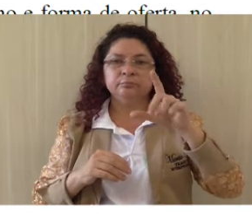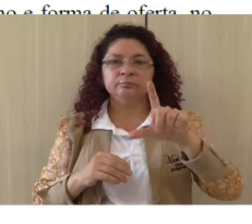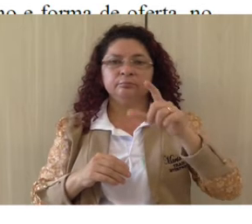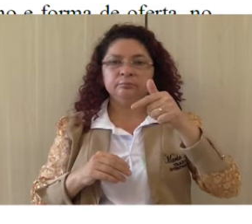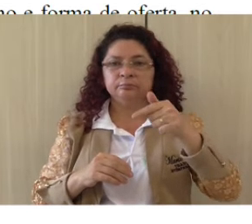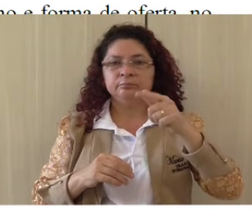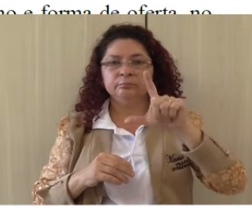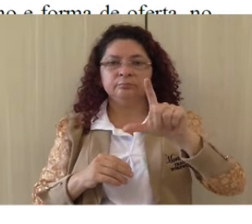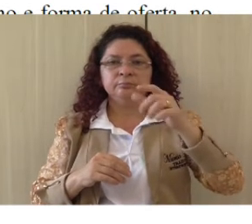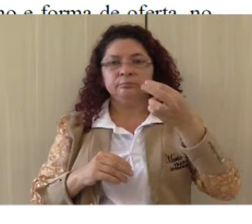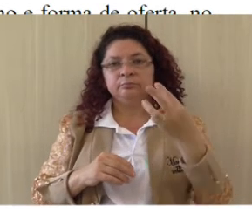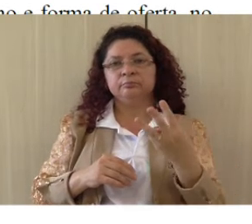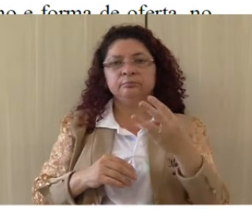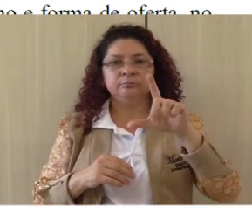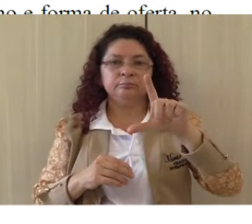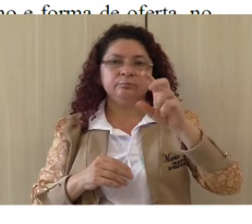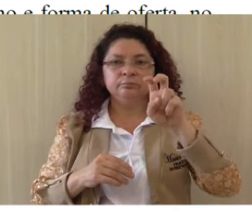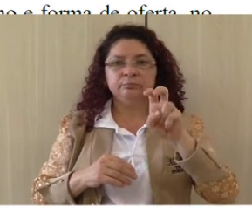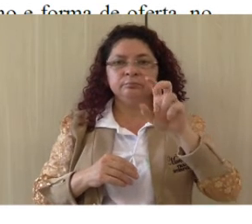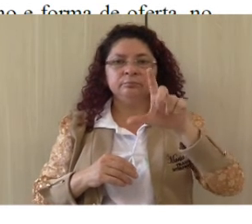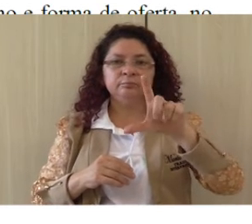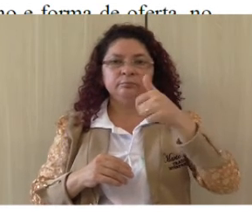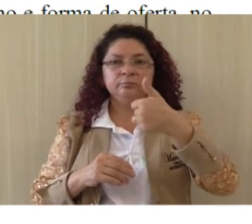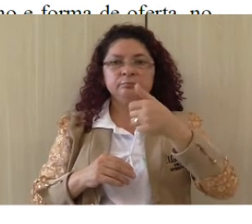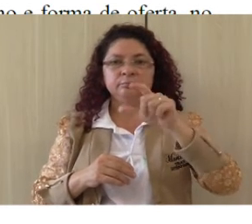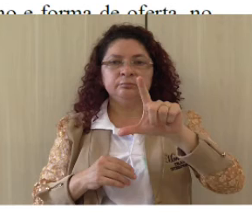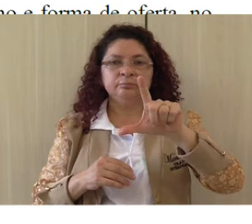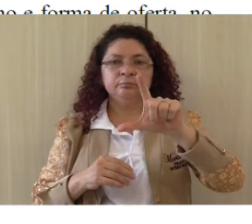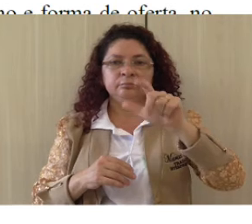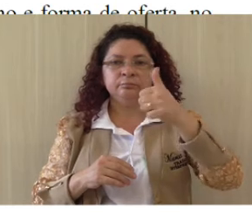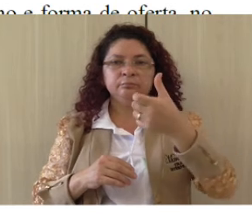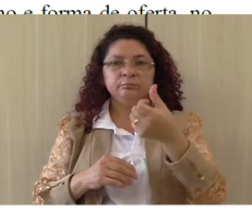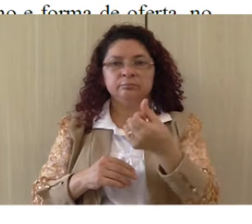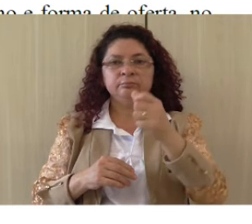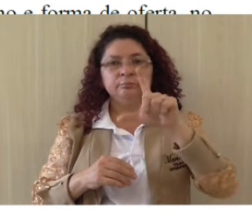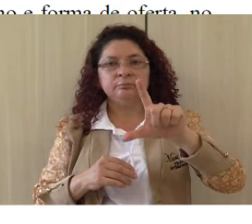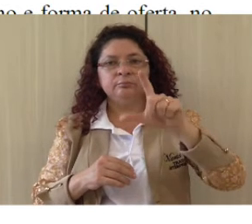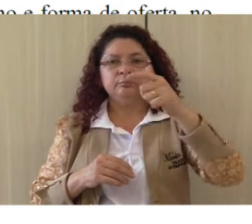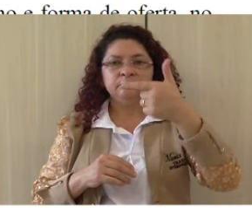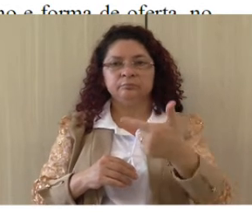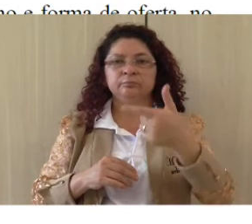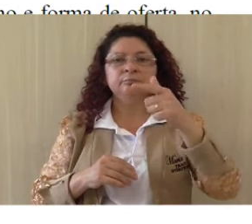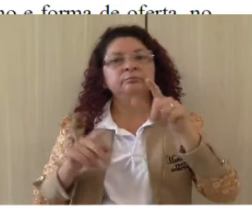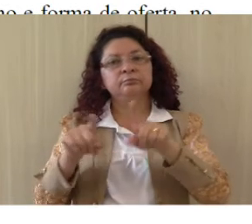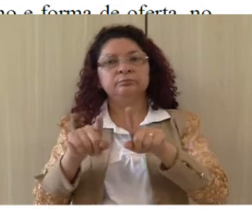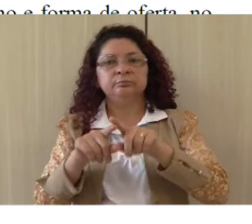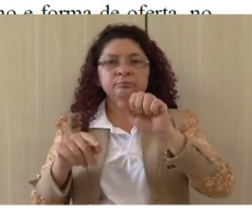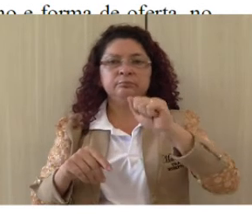L7, L3, L5, L1, L6, L2 e AC.